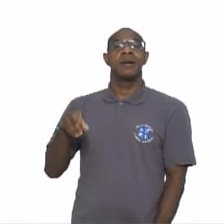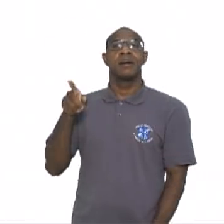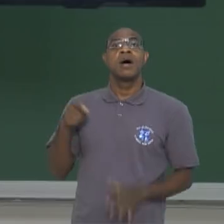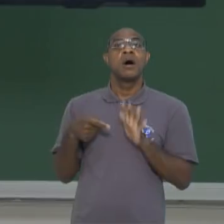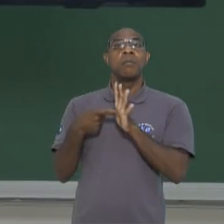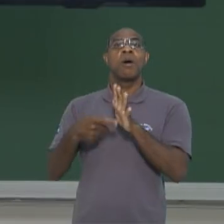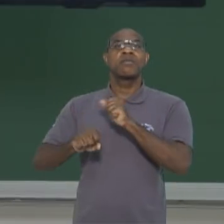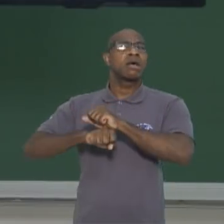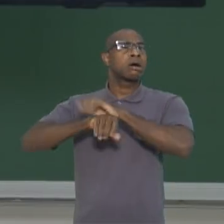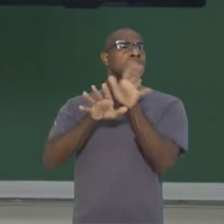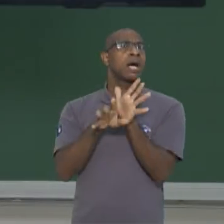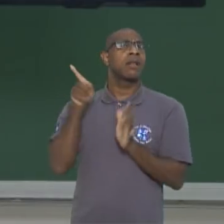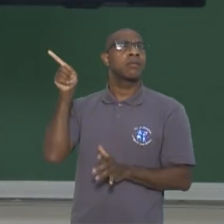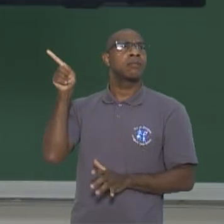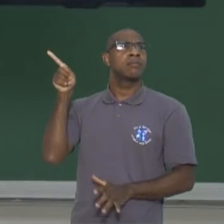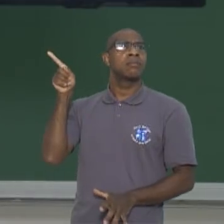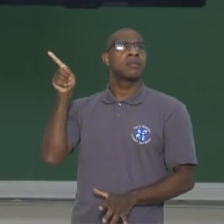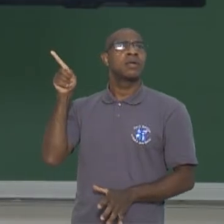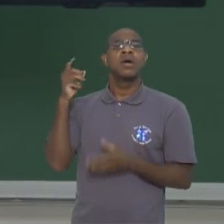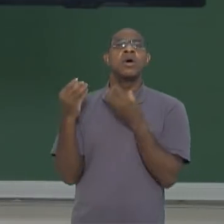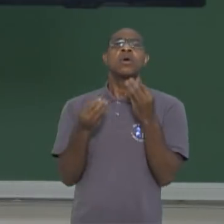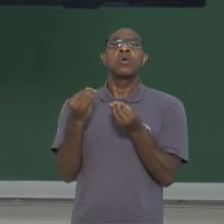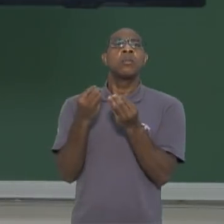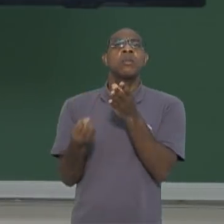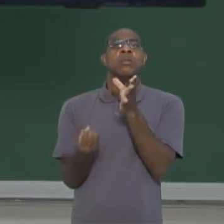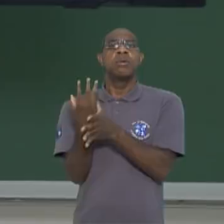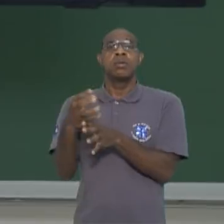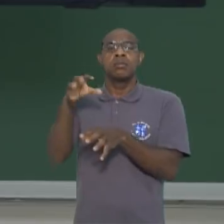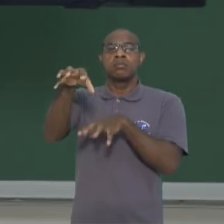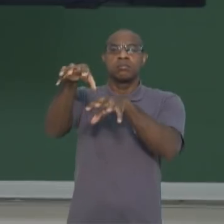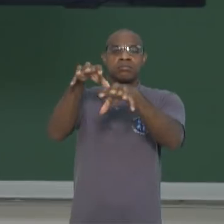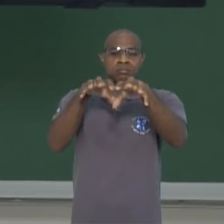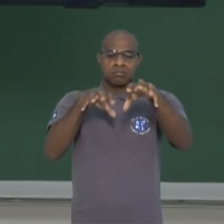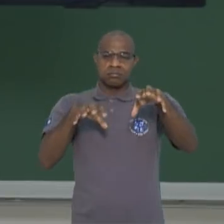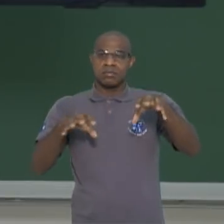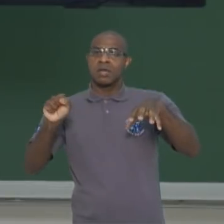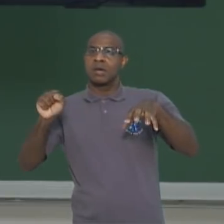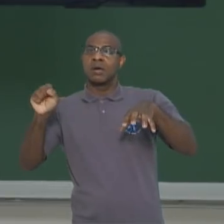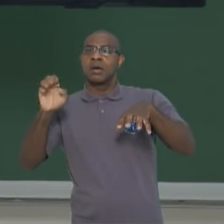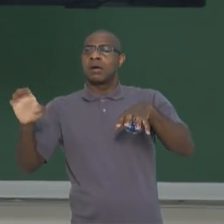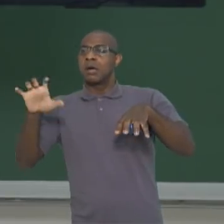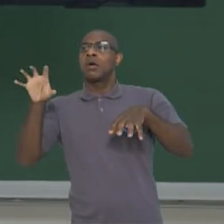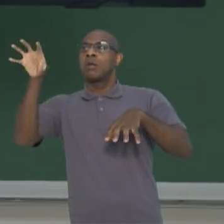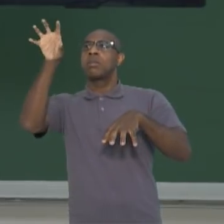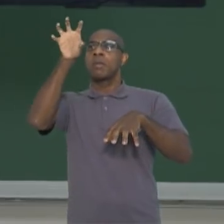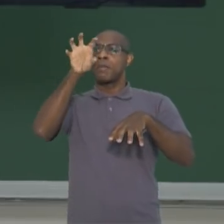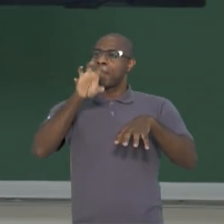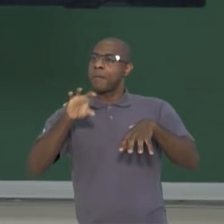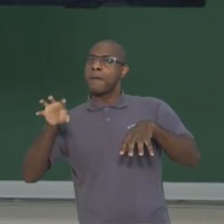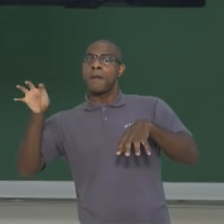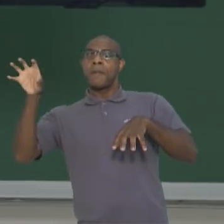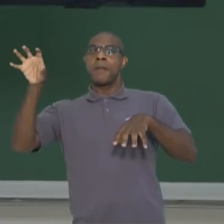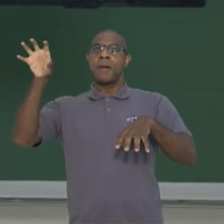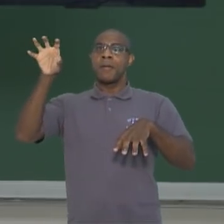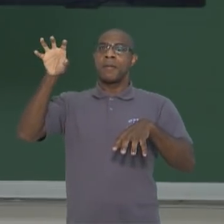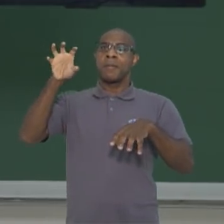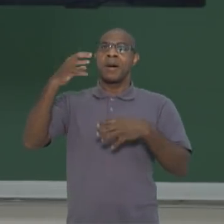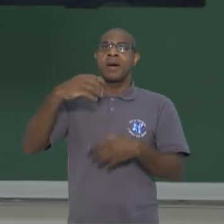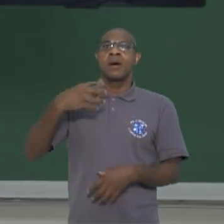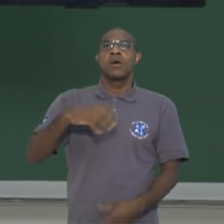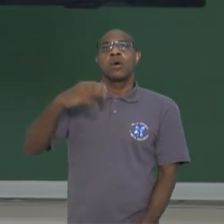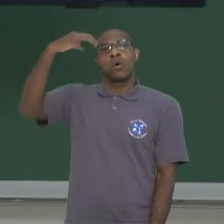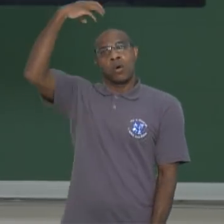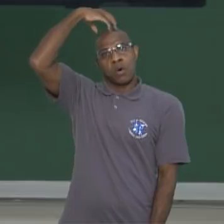mostra claramente para vocês como se formou os reinos dentro da Europa feudal. Reino dos suevos,